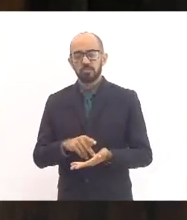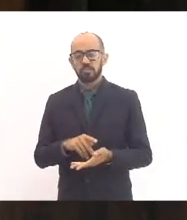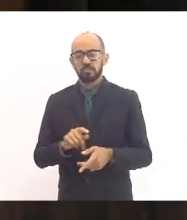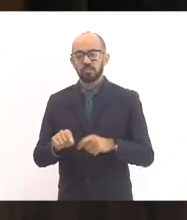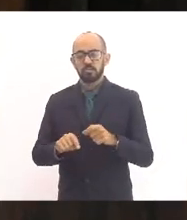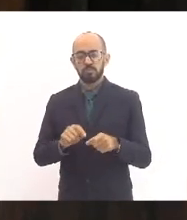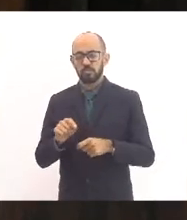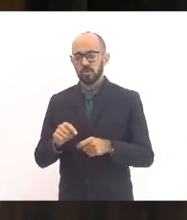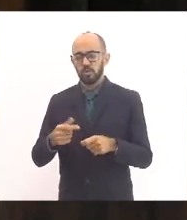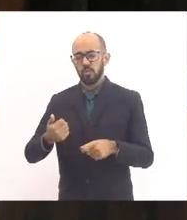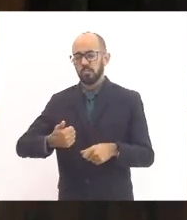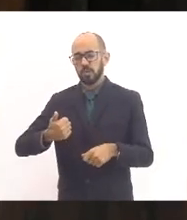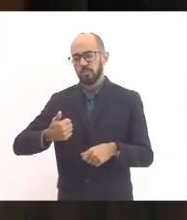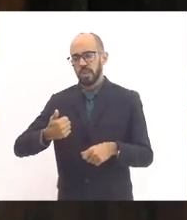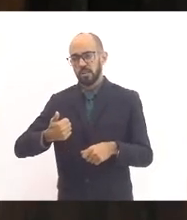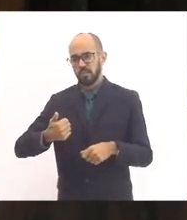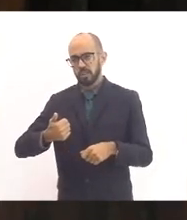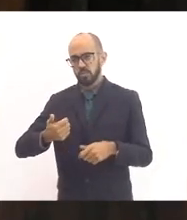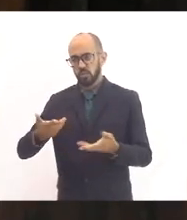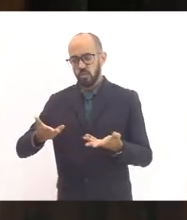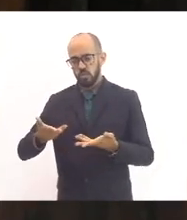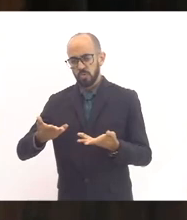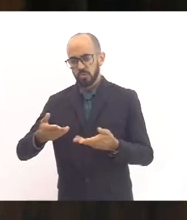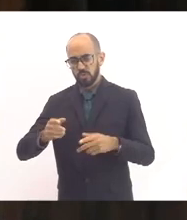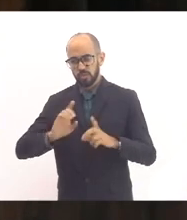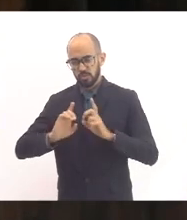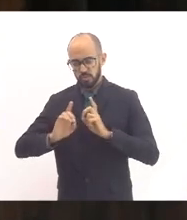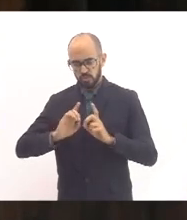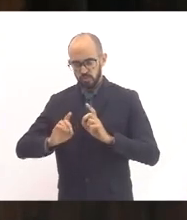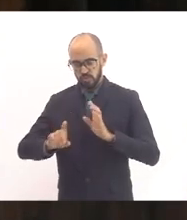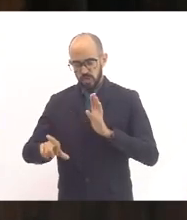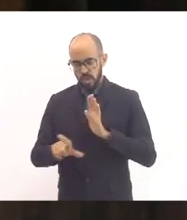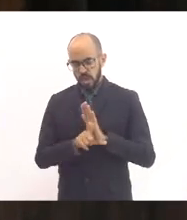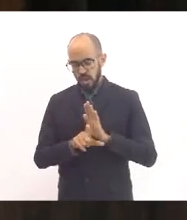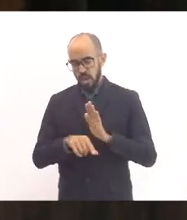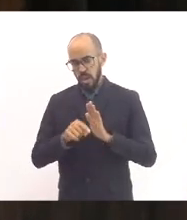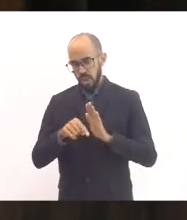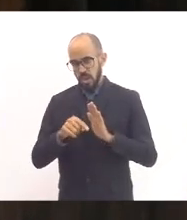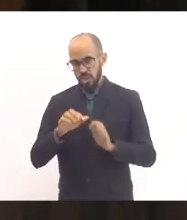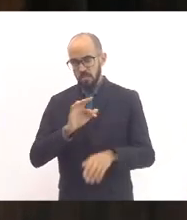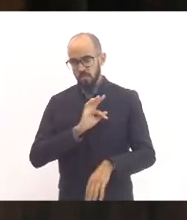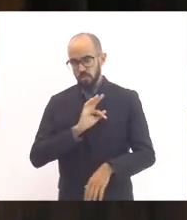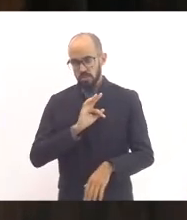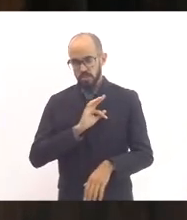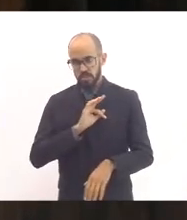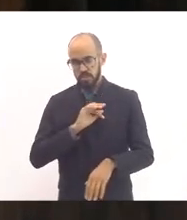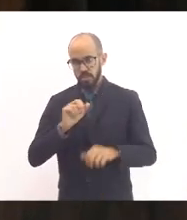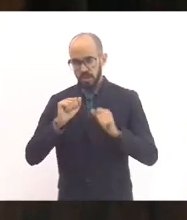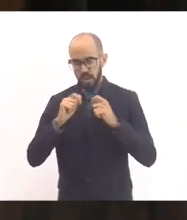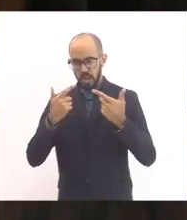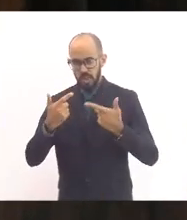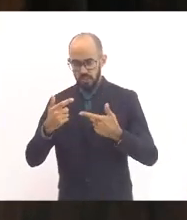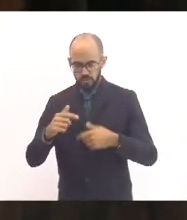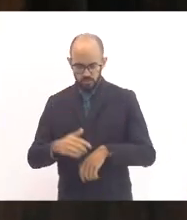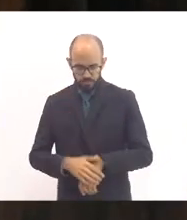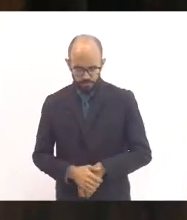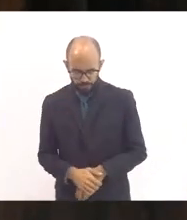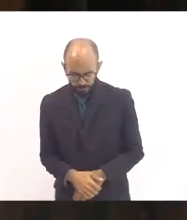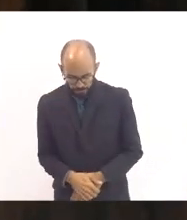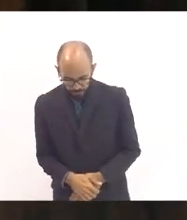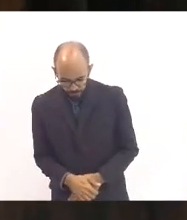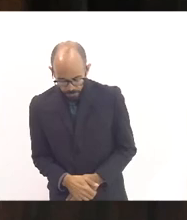Hoje é a primeira vez Página em que se discute lei orgânica da polícia civil na Assembleia Legislativa Então